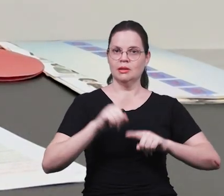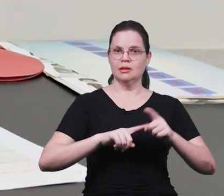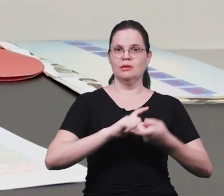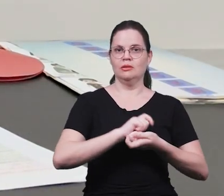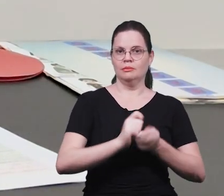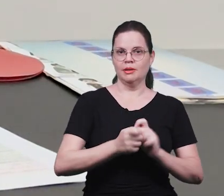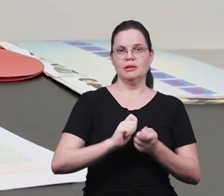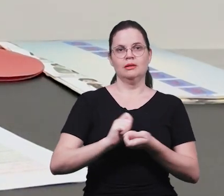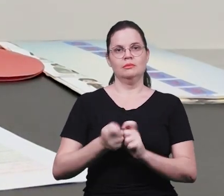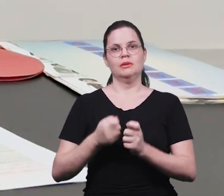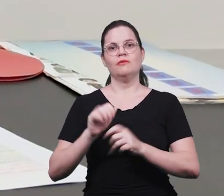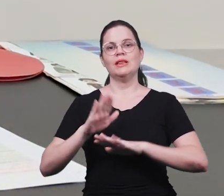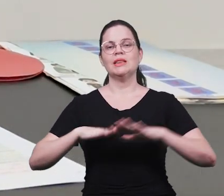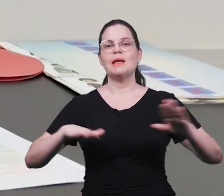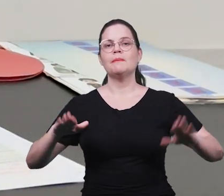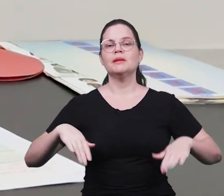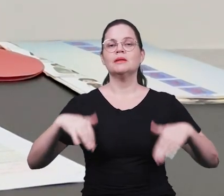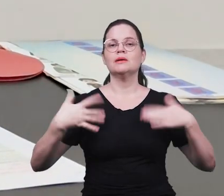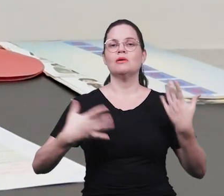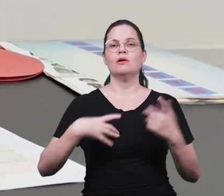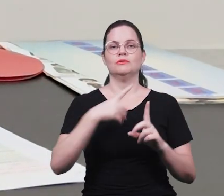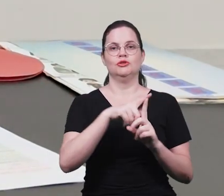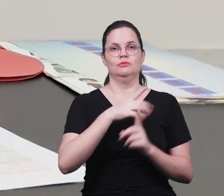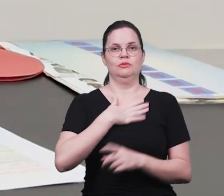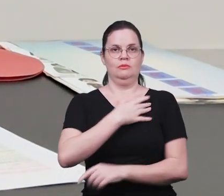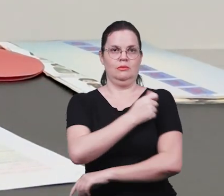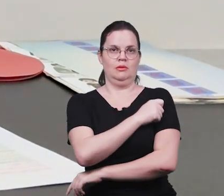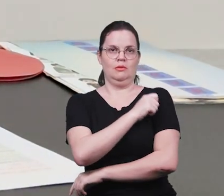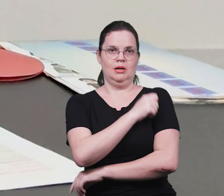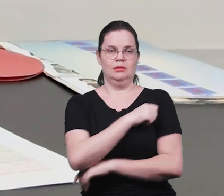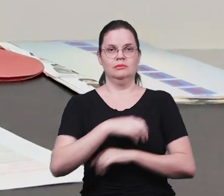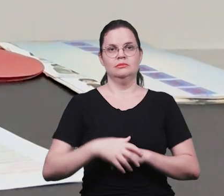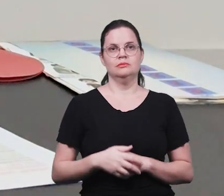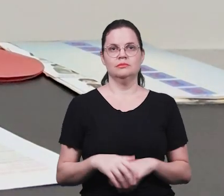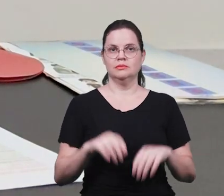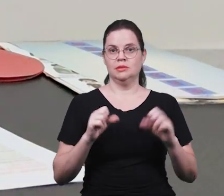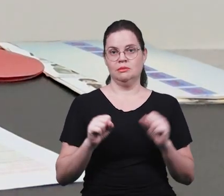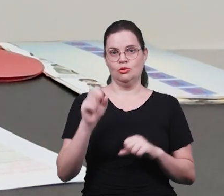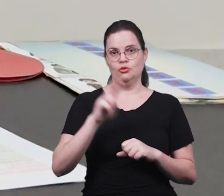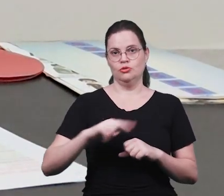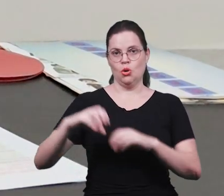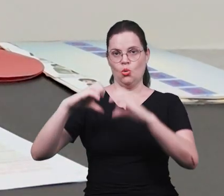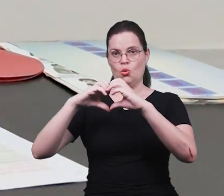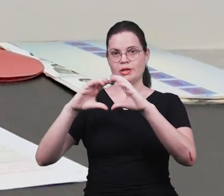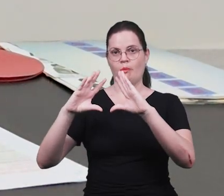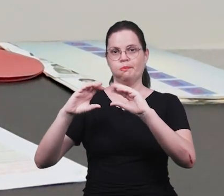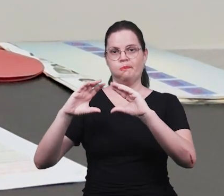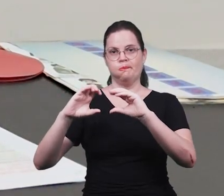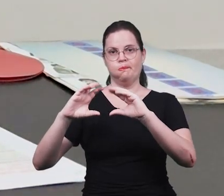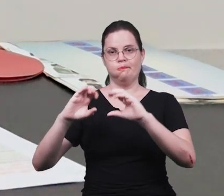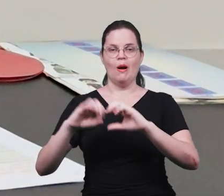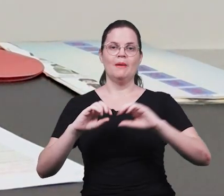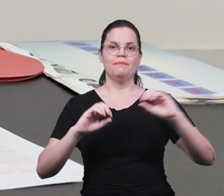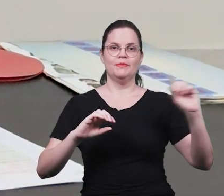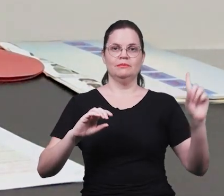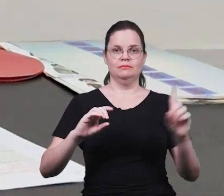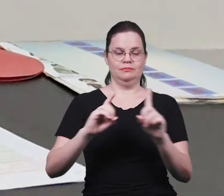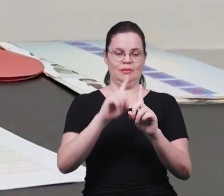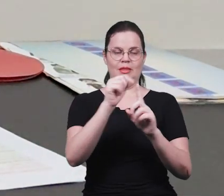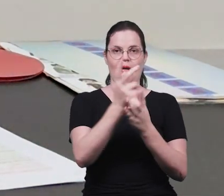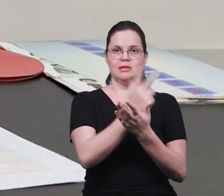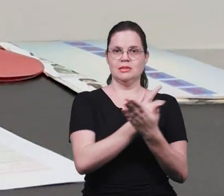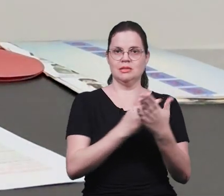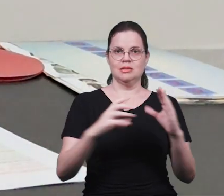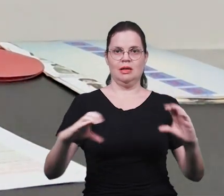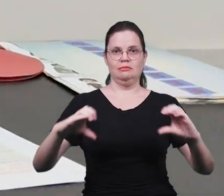depender, de fato, de quem é o aluno que eu estou dando aula. Então, Jessé, eu posso utilizar o coração assim.